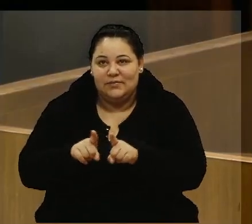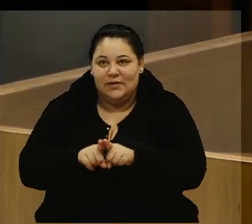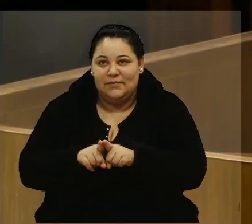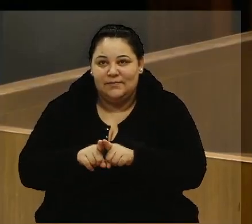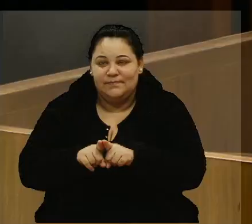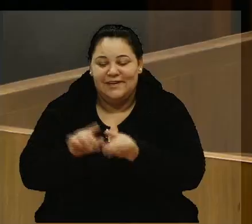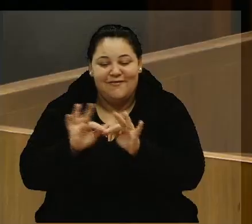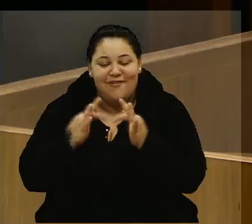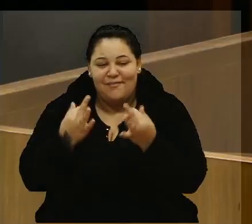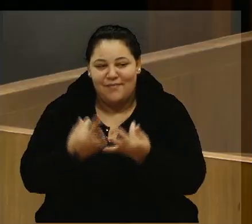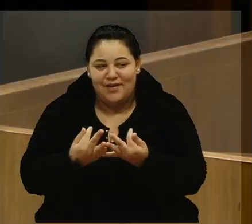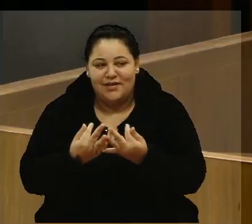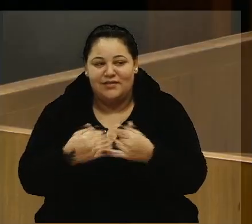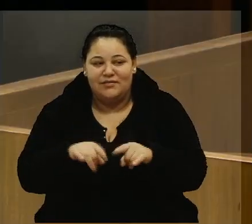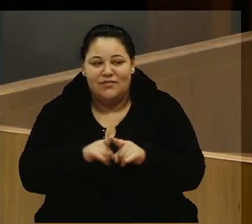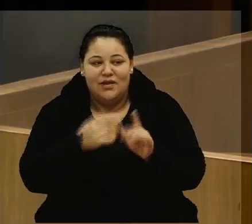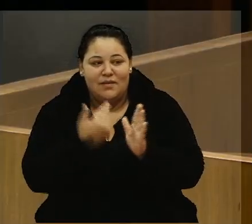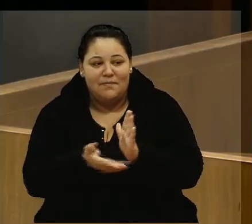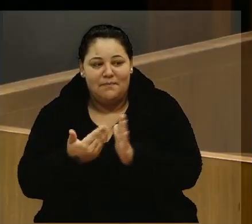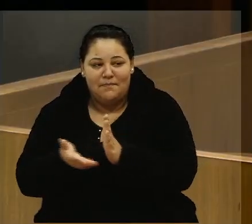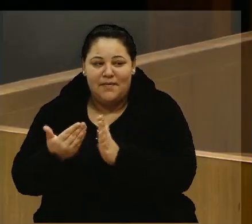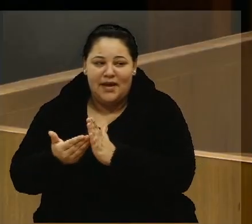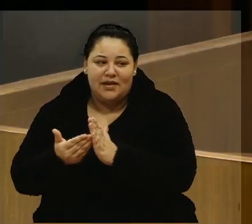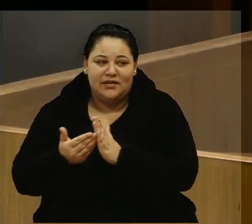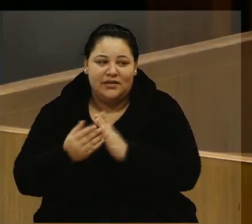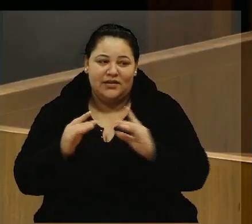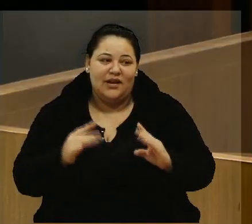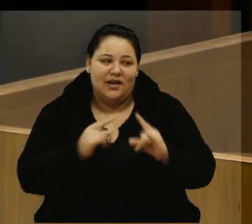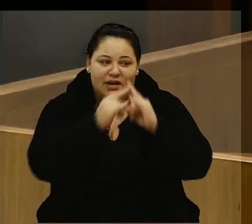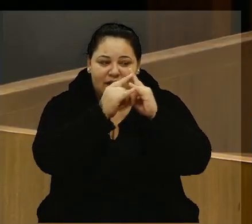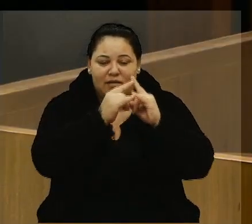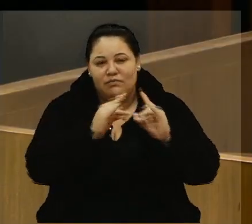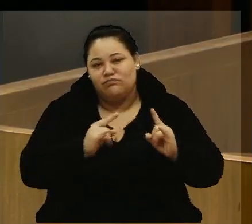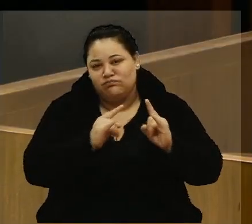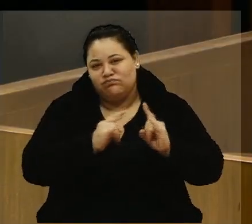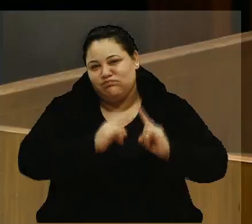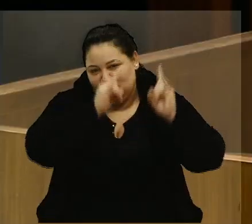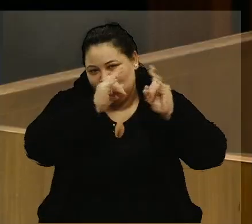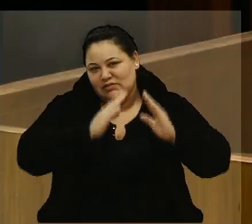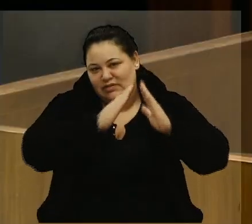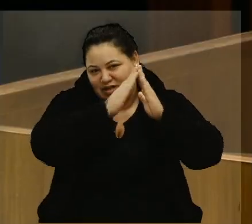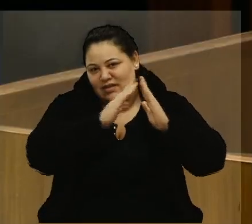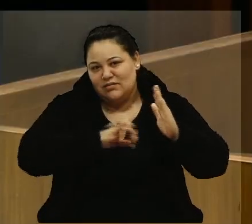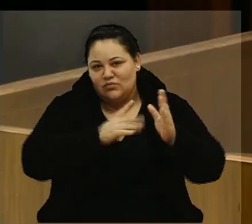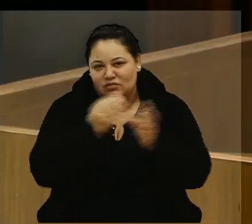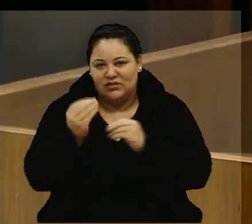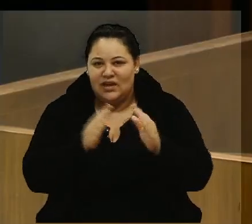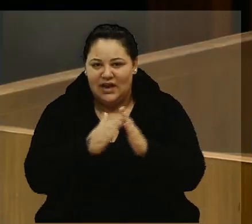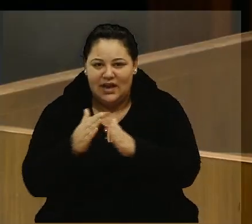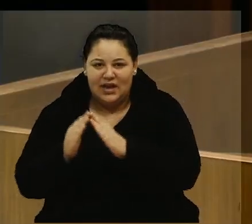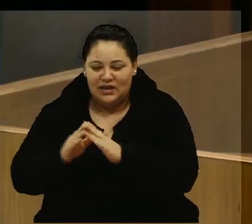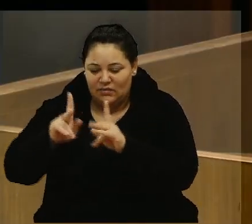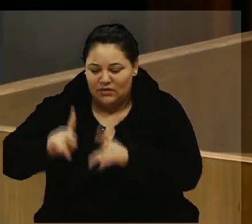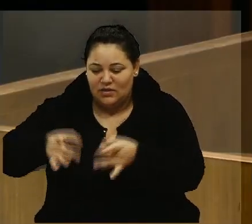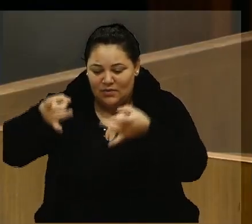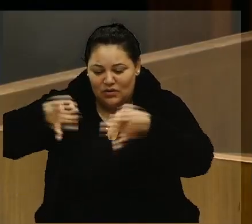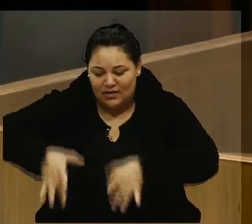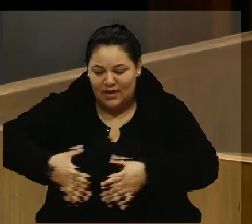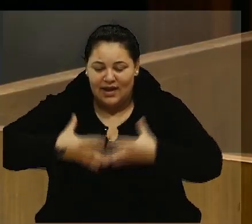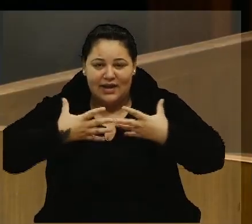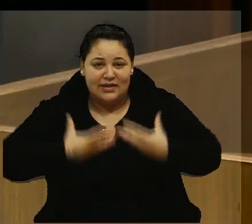famílias que perdem todos os seus imóveis. Tem muitas casas que estão fantasmas lá, que as pessoas abandonaram, cansaram